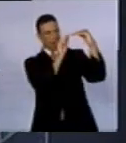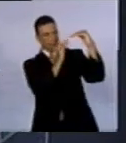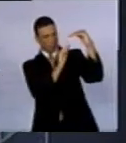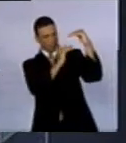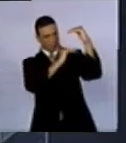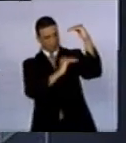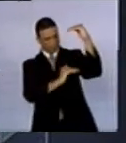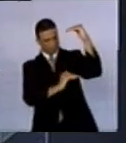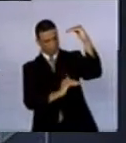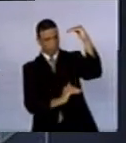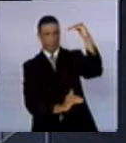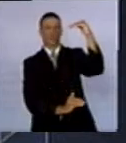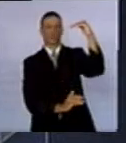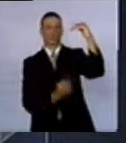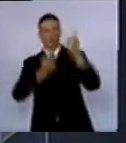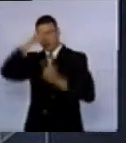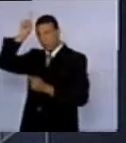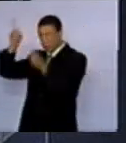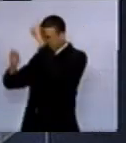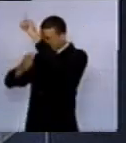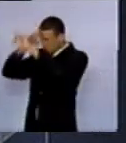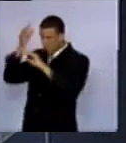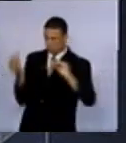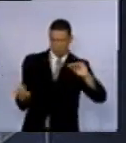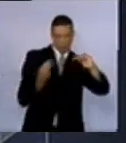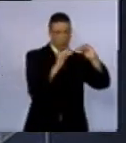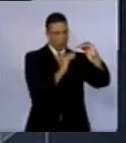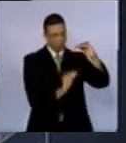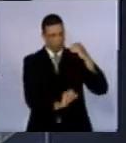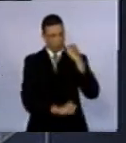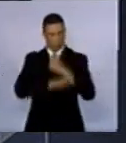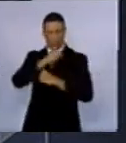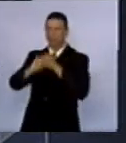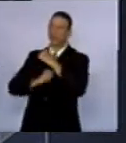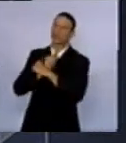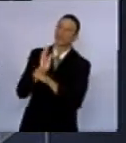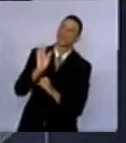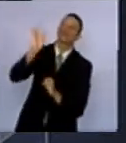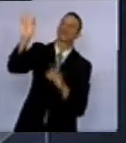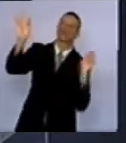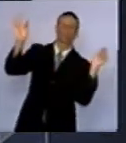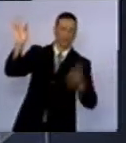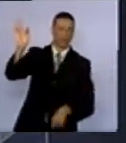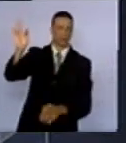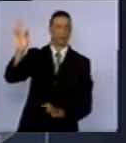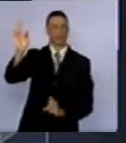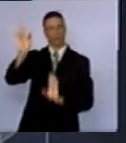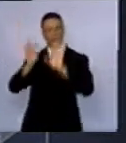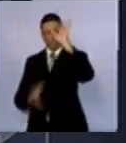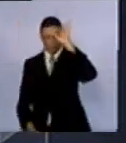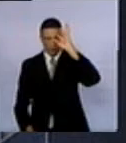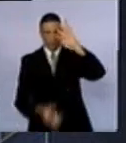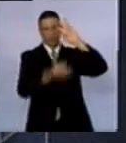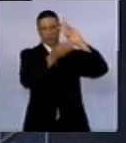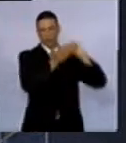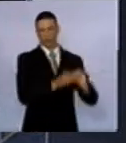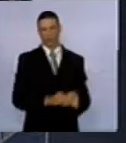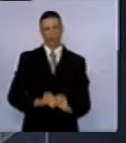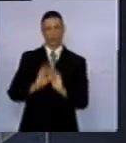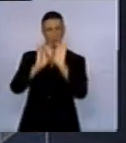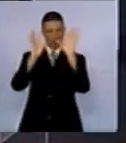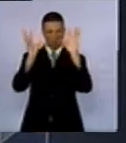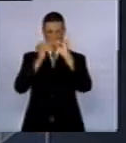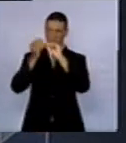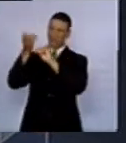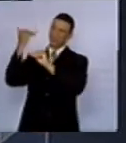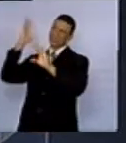e vão continuar sendo inventadas nos próximos anos. À guisa de conclusão, senhor ministro, e como uma síntese de tudo